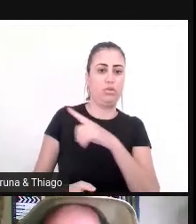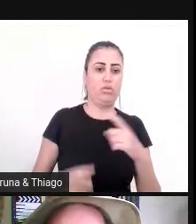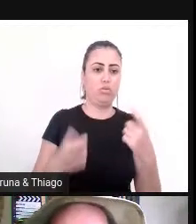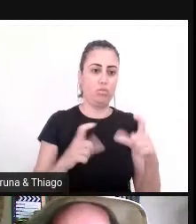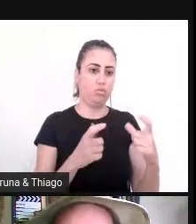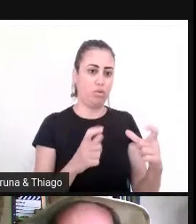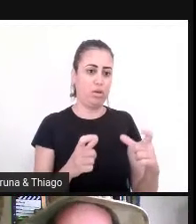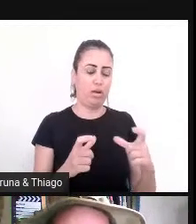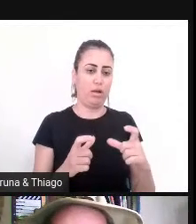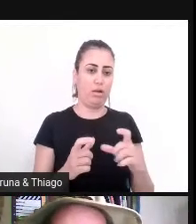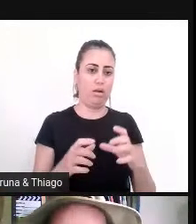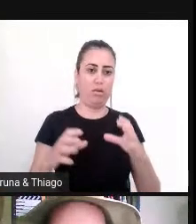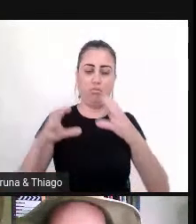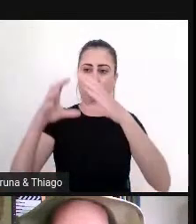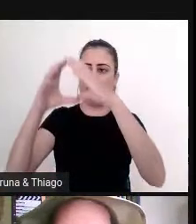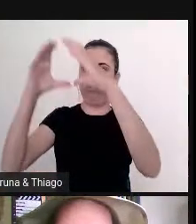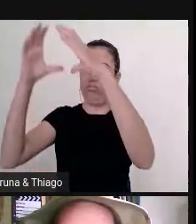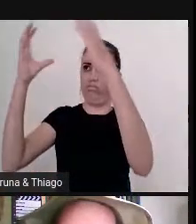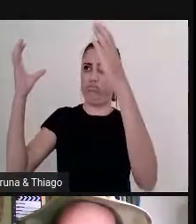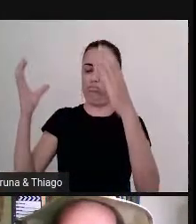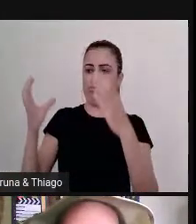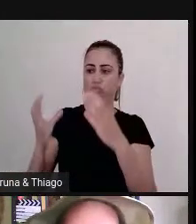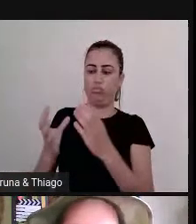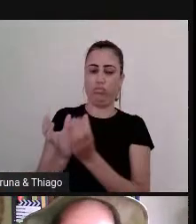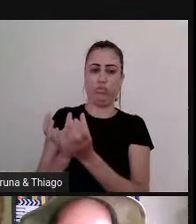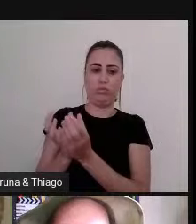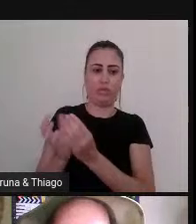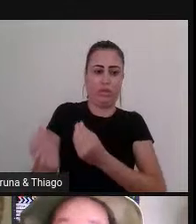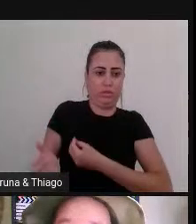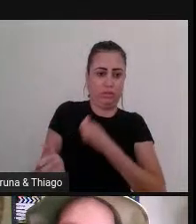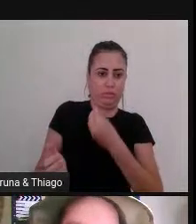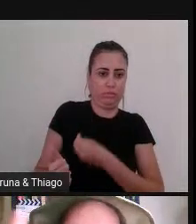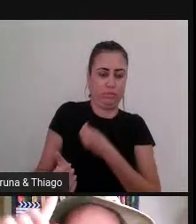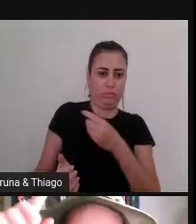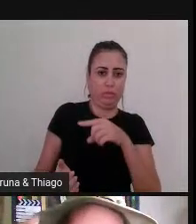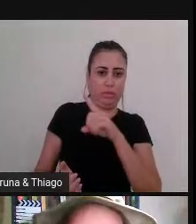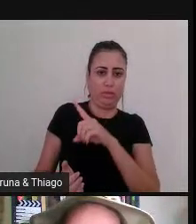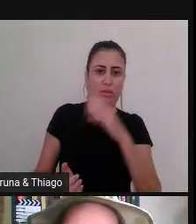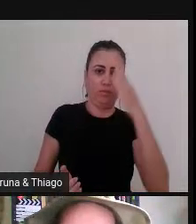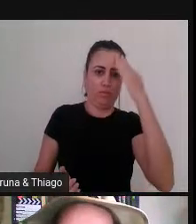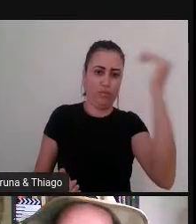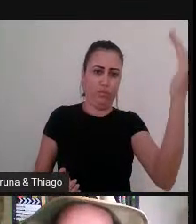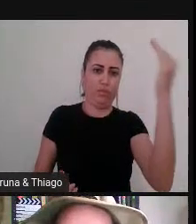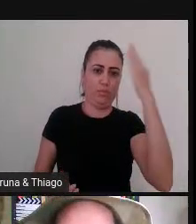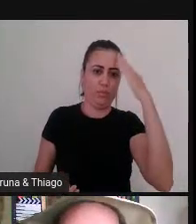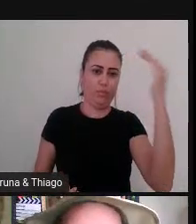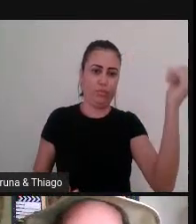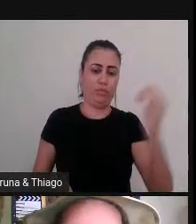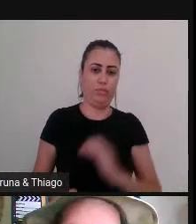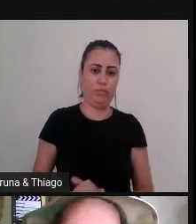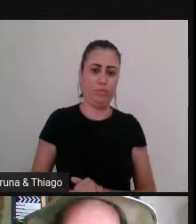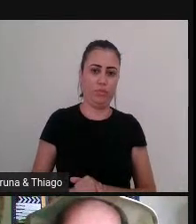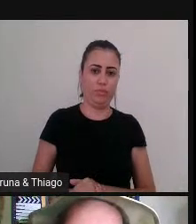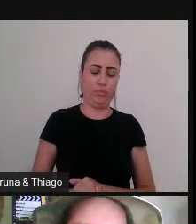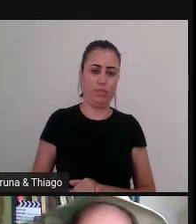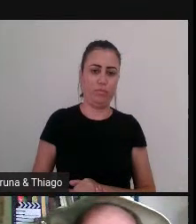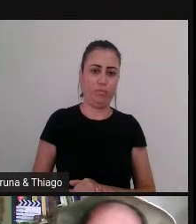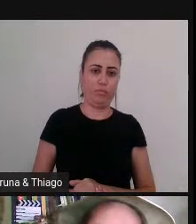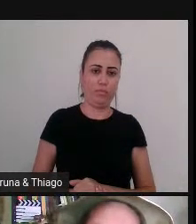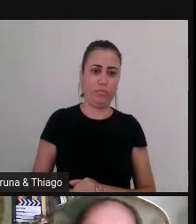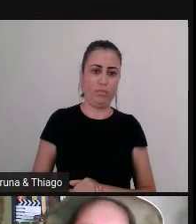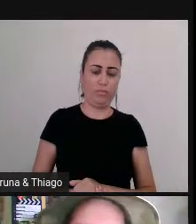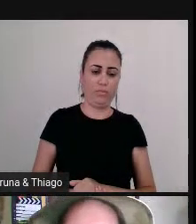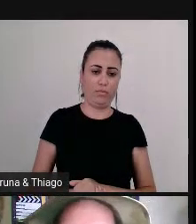acabaram acidentando ele. Aqui é o famoso erucismo, ou já dei a dica para vocês lá de trás, né? Então, acidentes com lagartas de